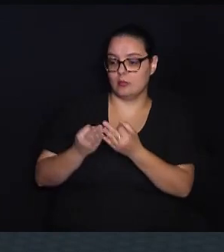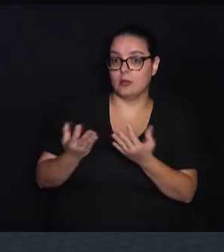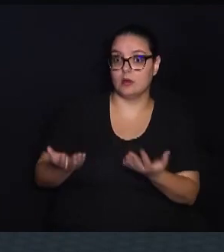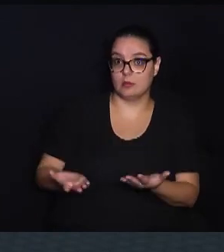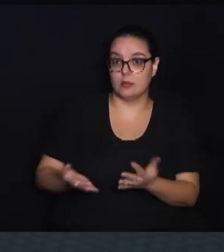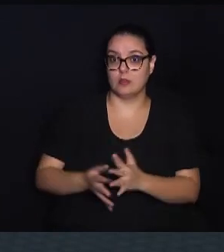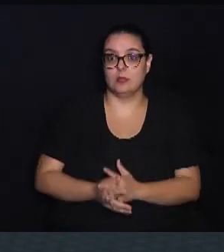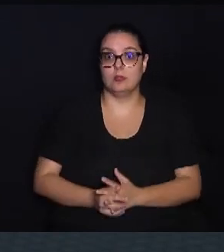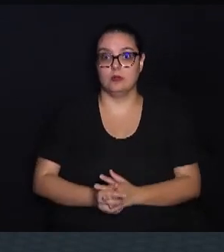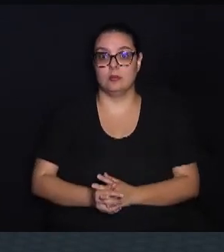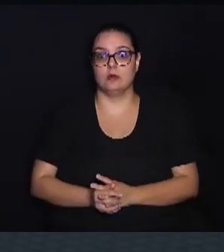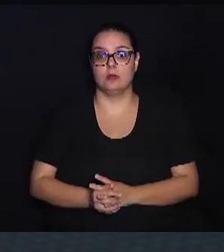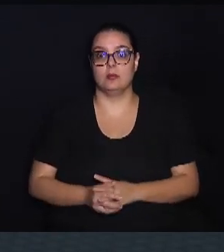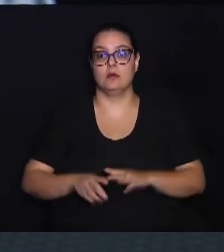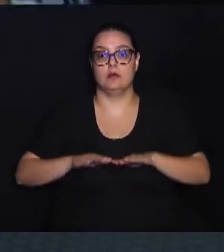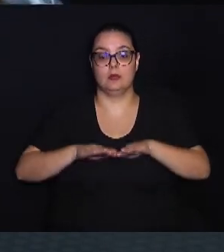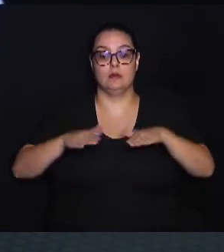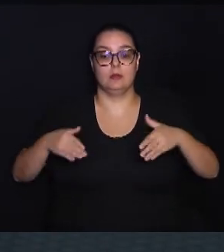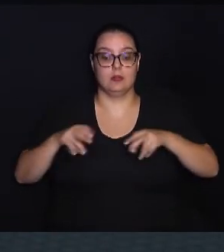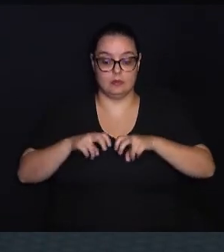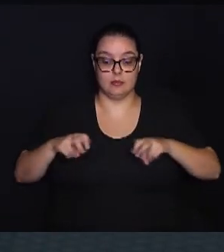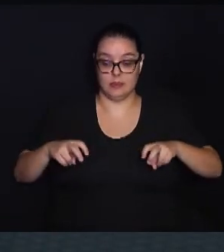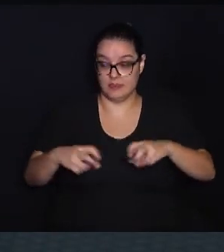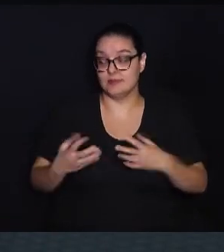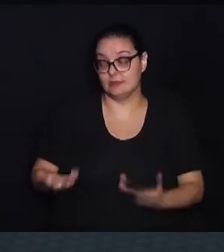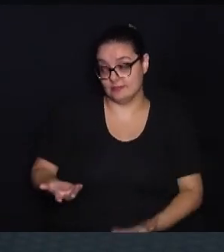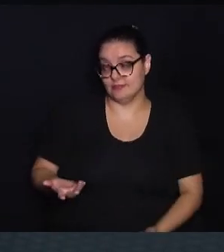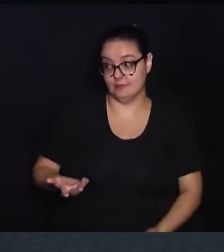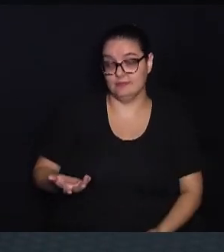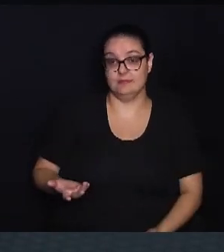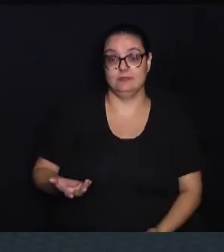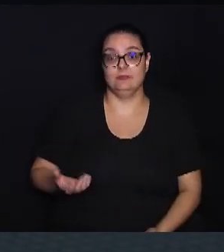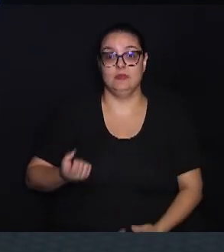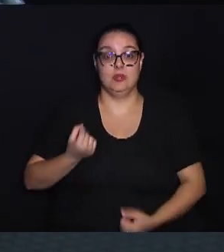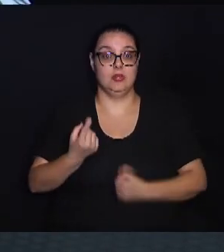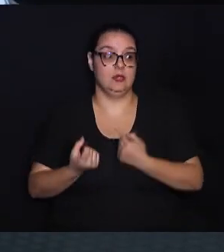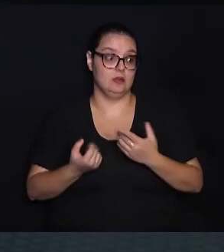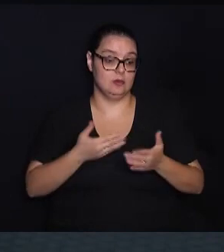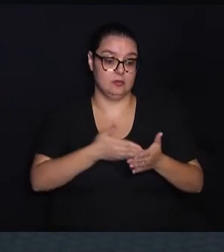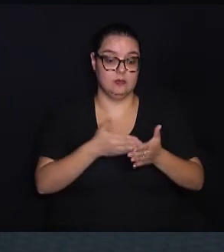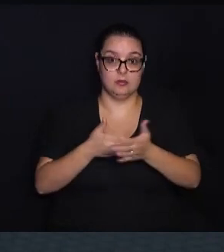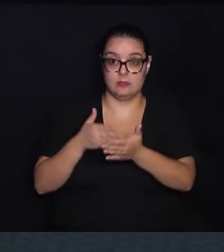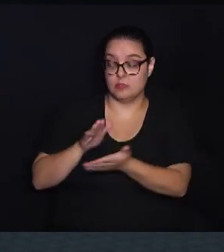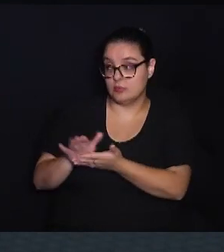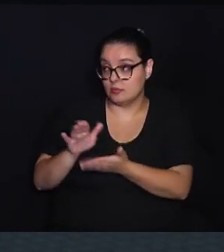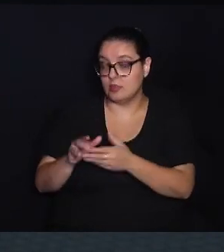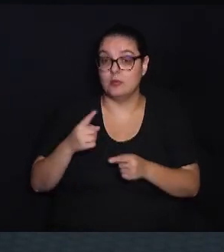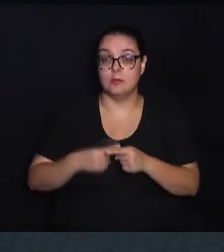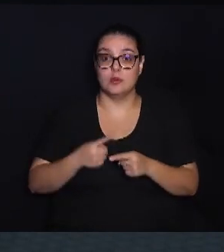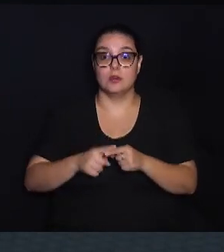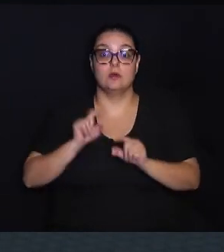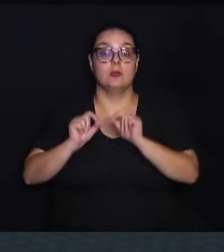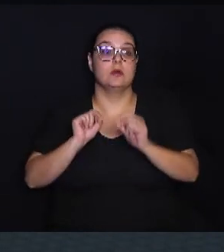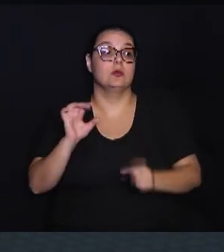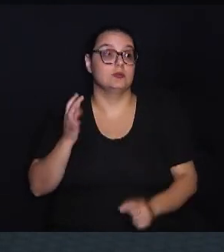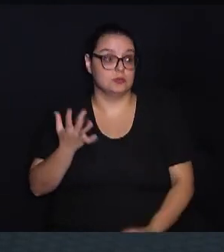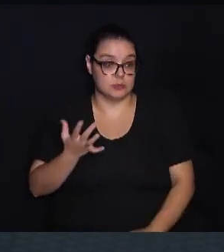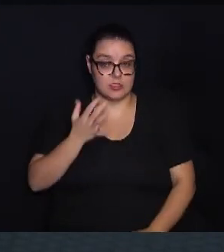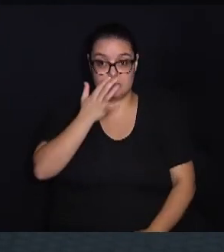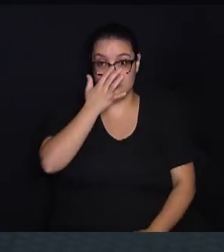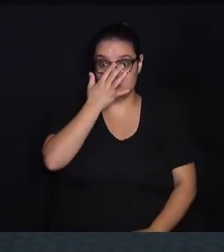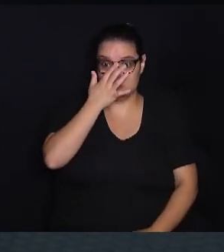família assim, na mesa de jantar, né, colocar alguns limites para esses gastos, porque senão o que